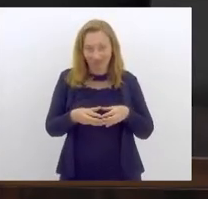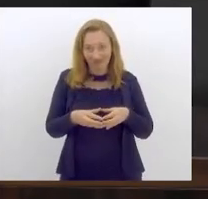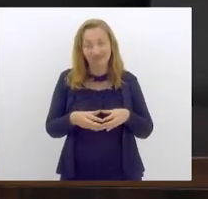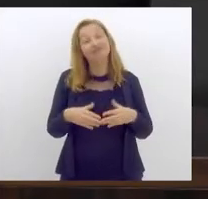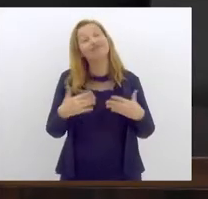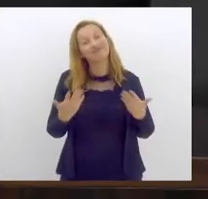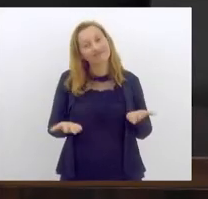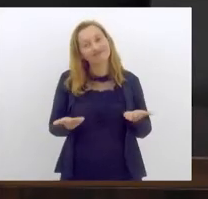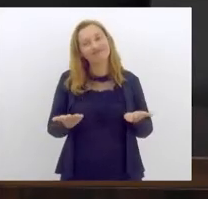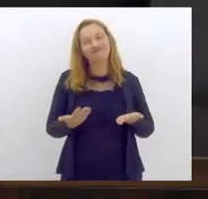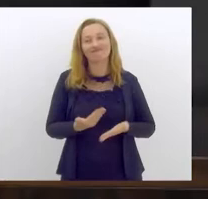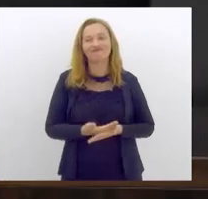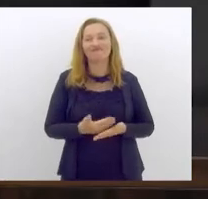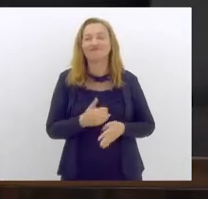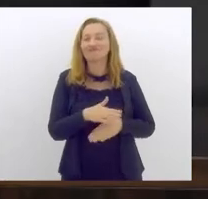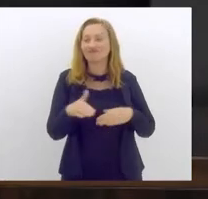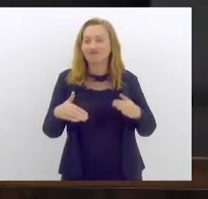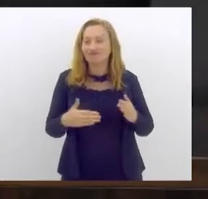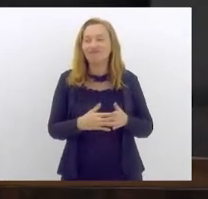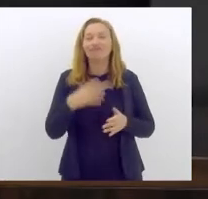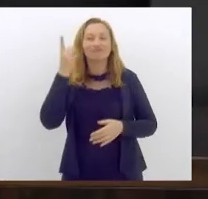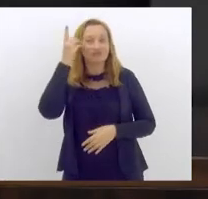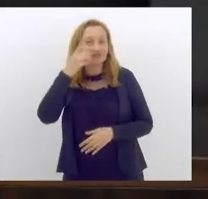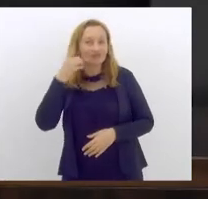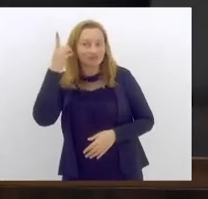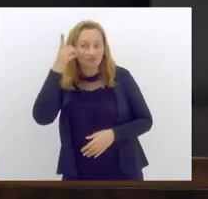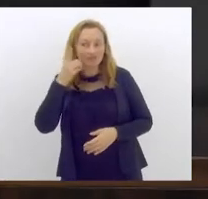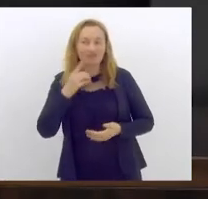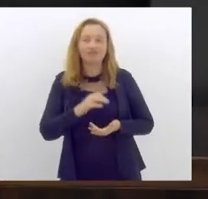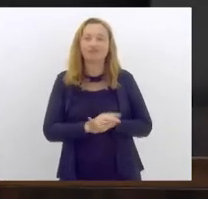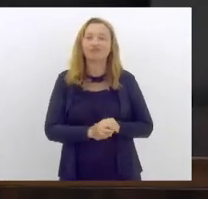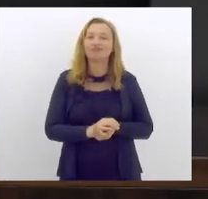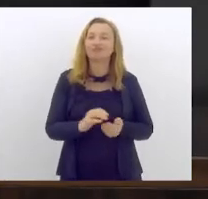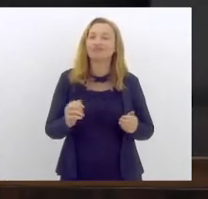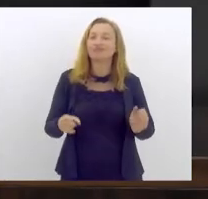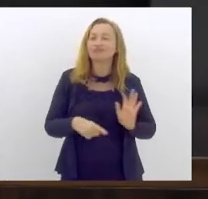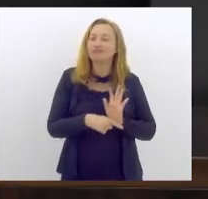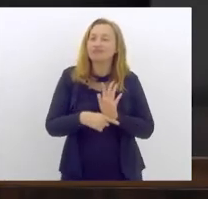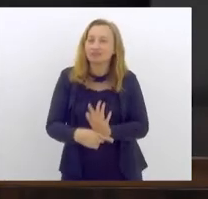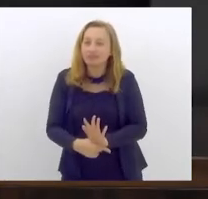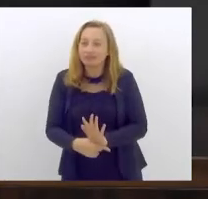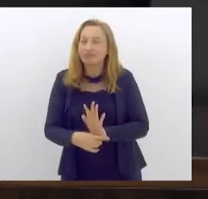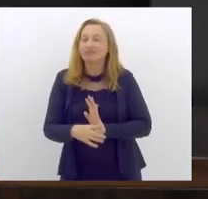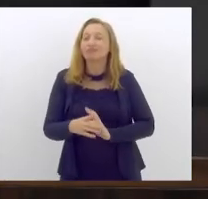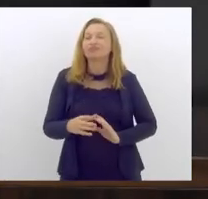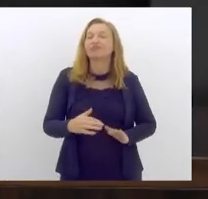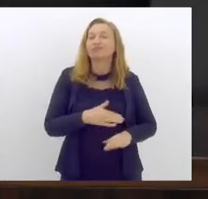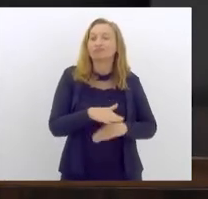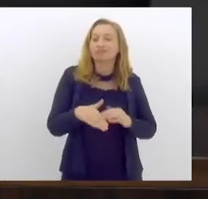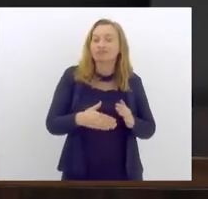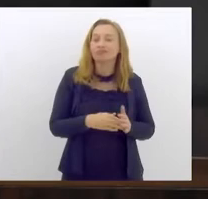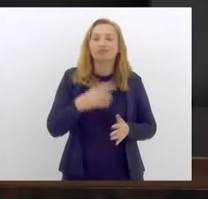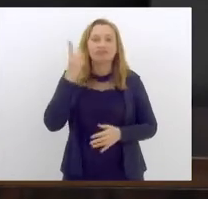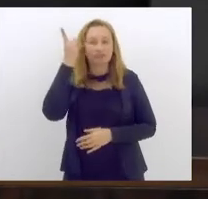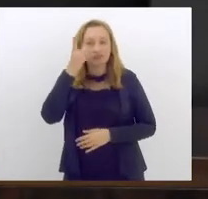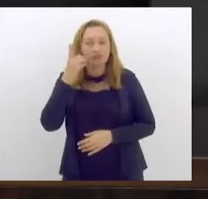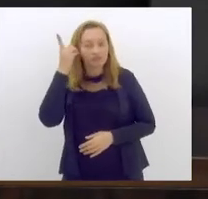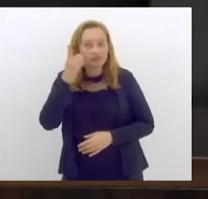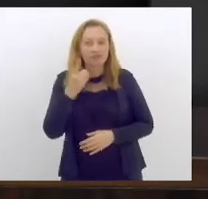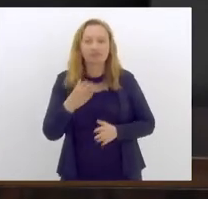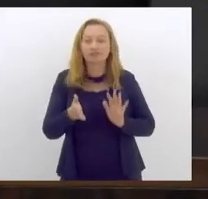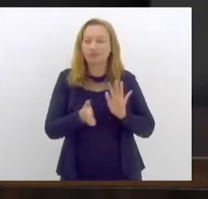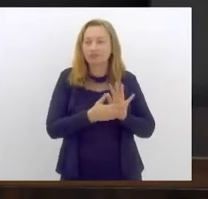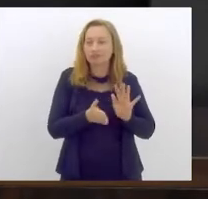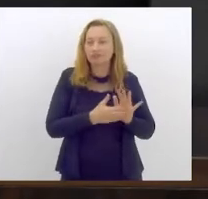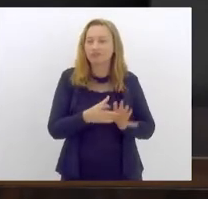então todas as deputadas contribuem todas as deputadas é propõe